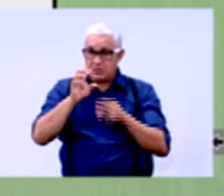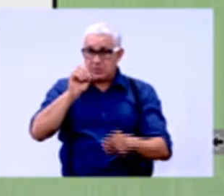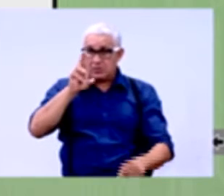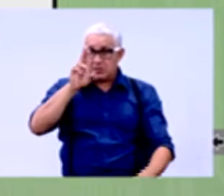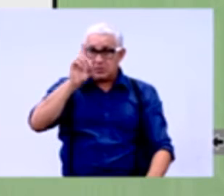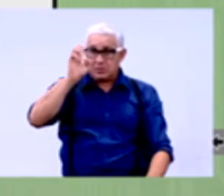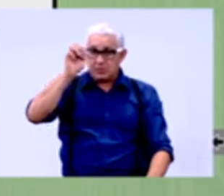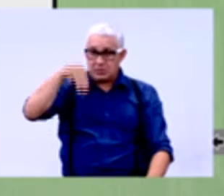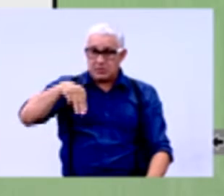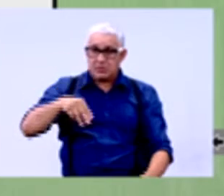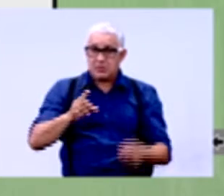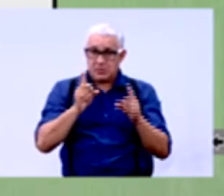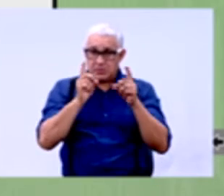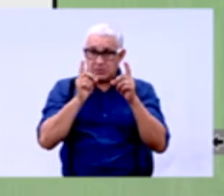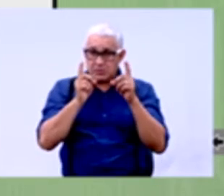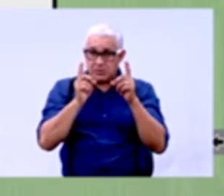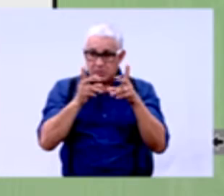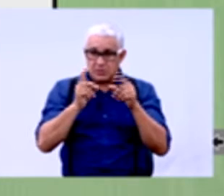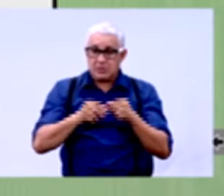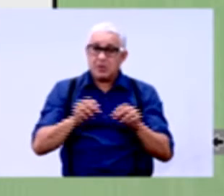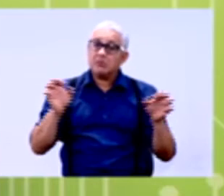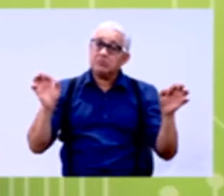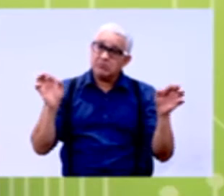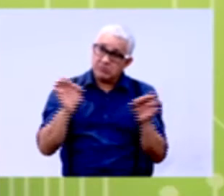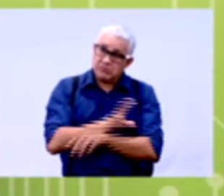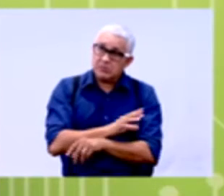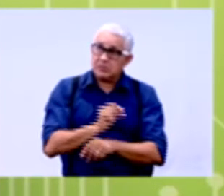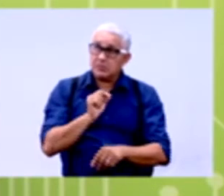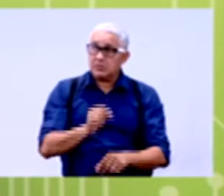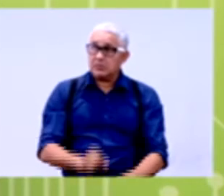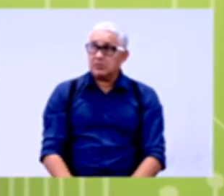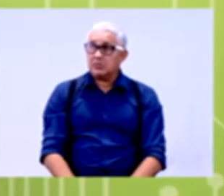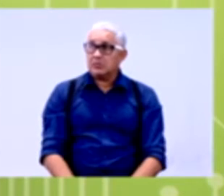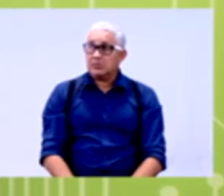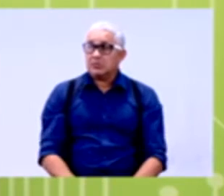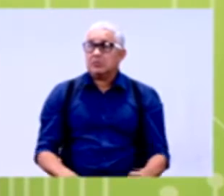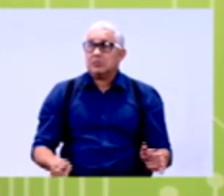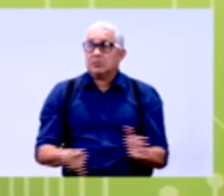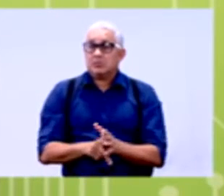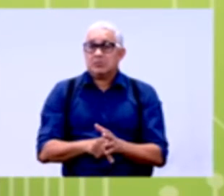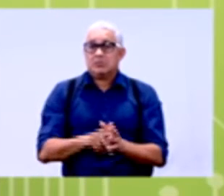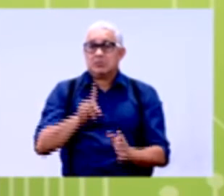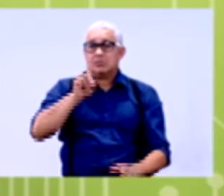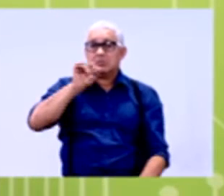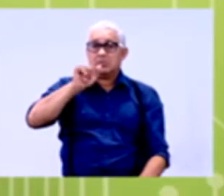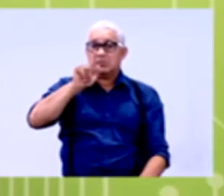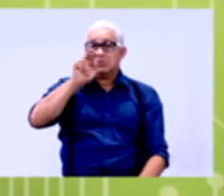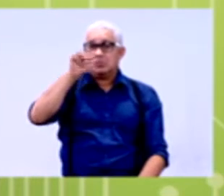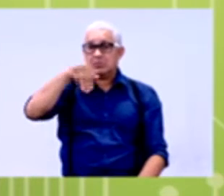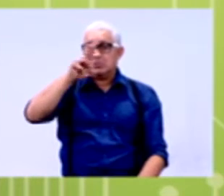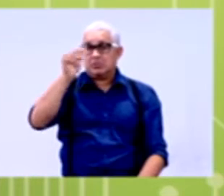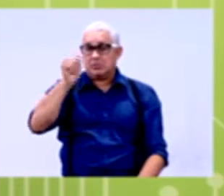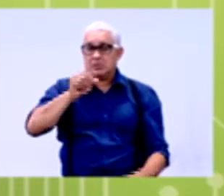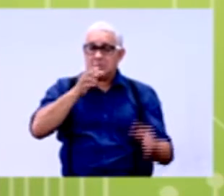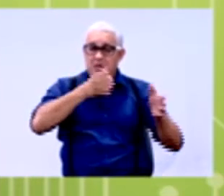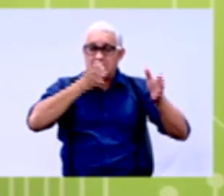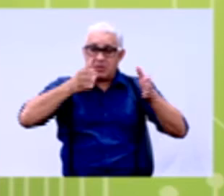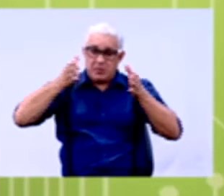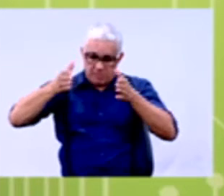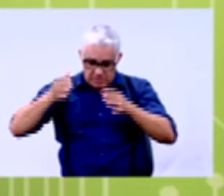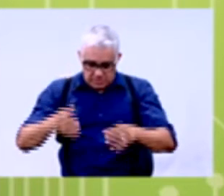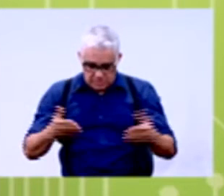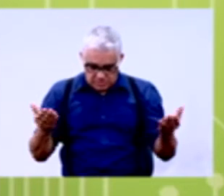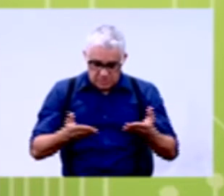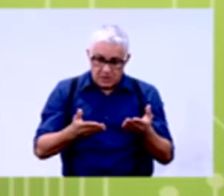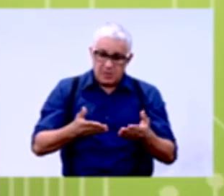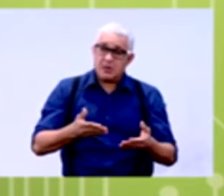Bom, assim nós concluímos a nossa parte aqui de diagramas de sequência, certo? Agora nós